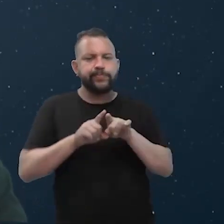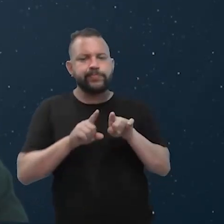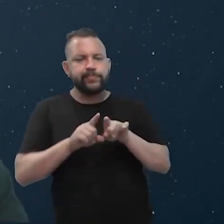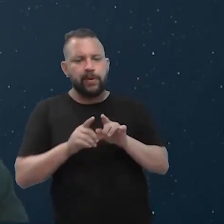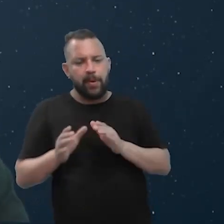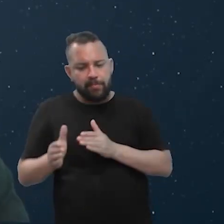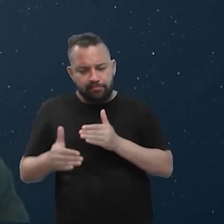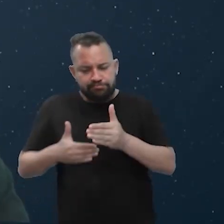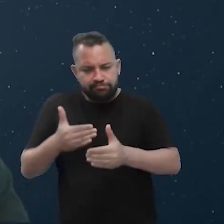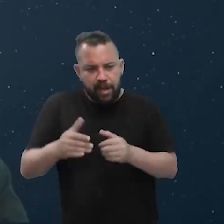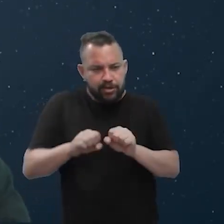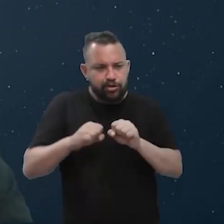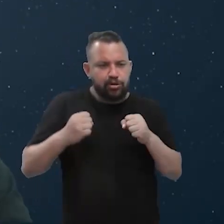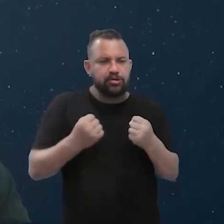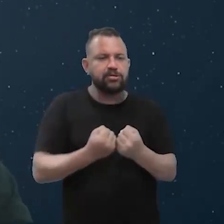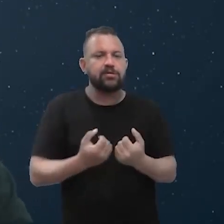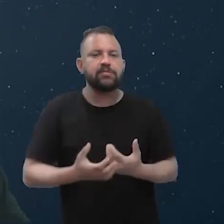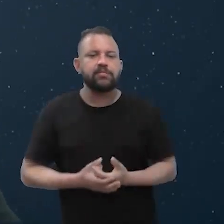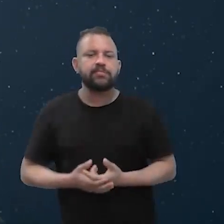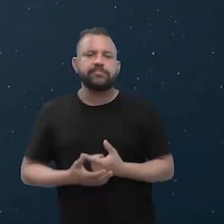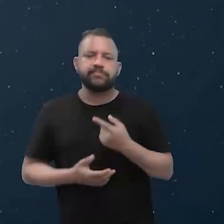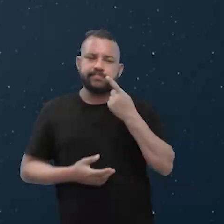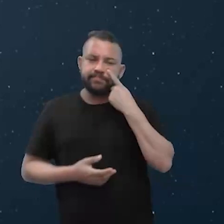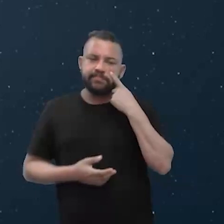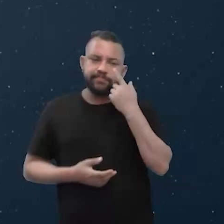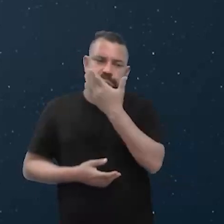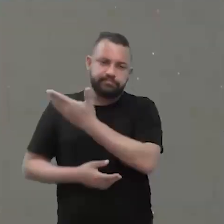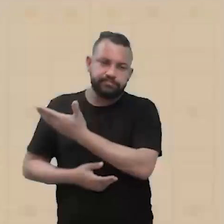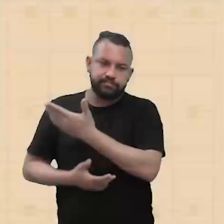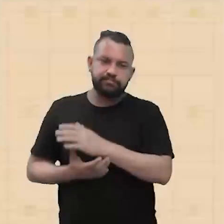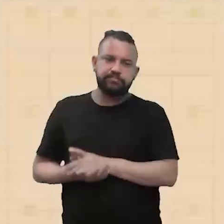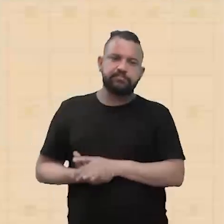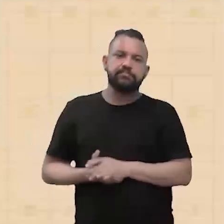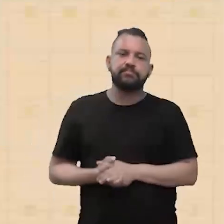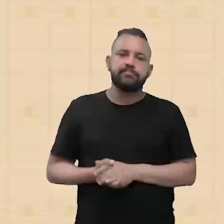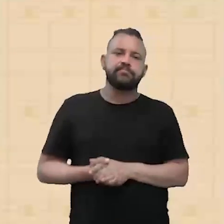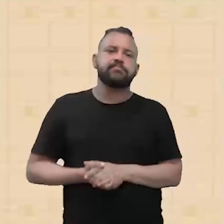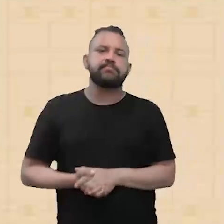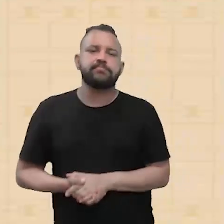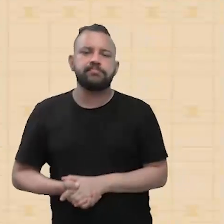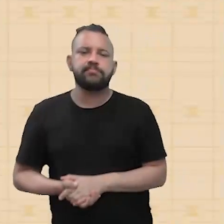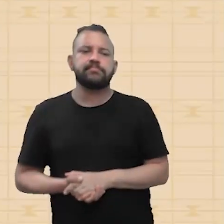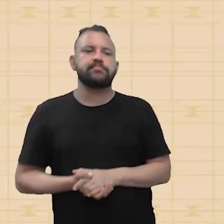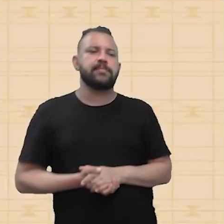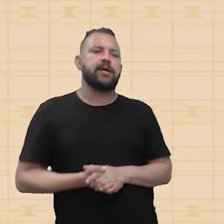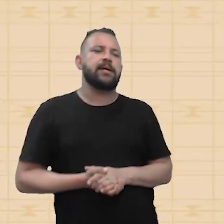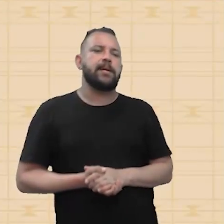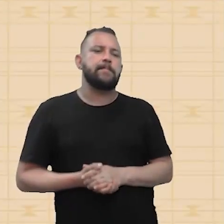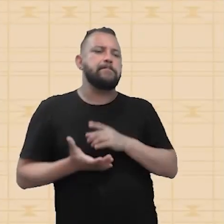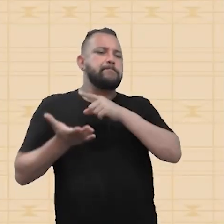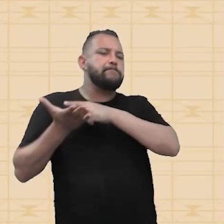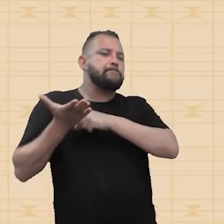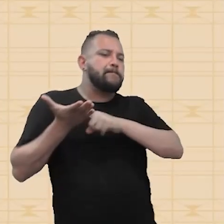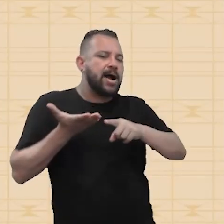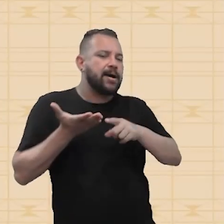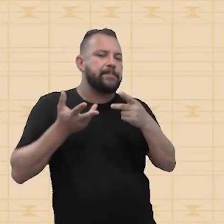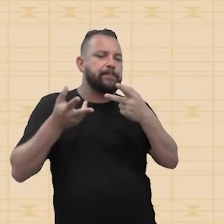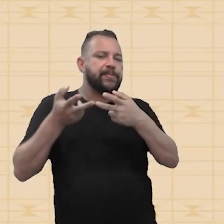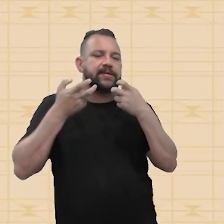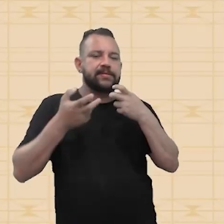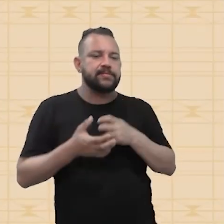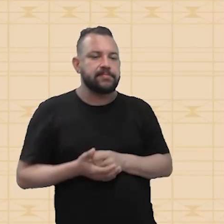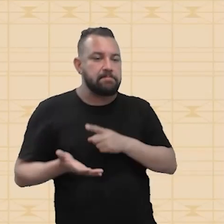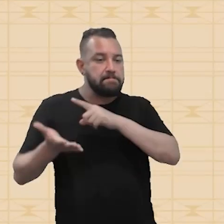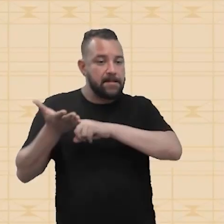sociais envolvidas. Ok? Dá uma olhada lá no que eu coloquei. Marca aí, destaca essa passagem aqui.